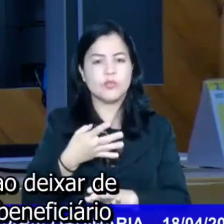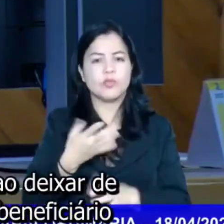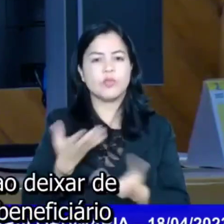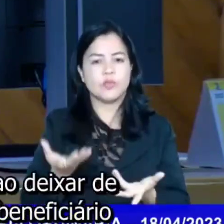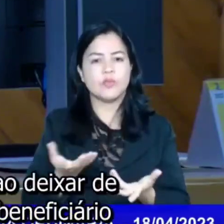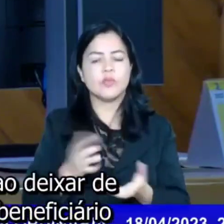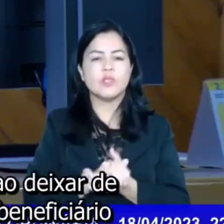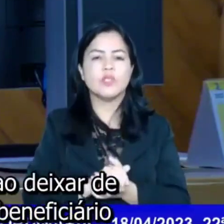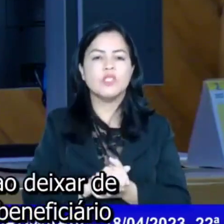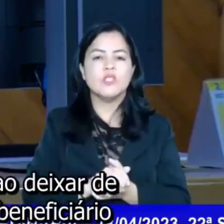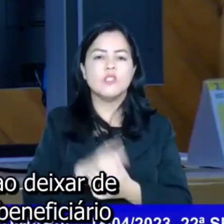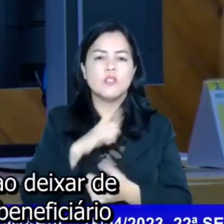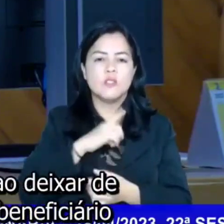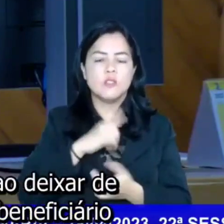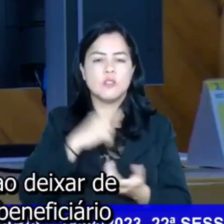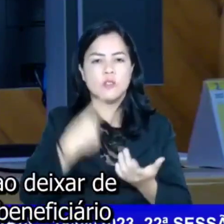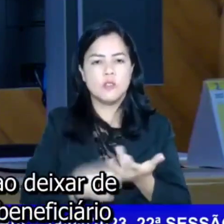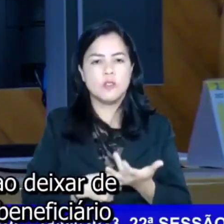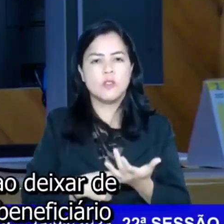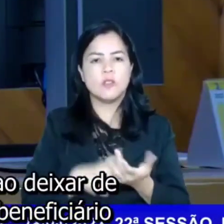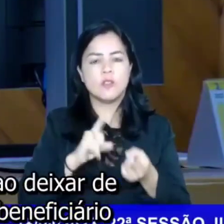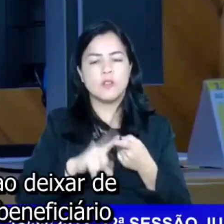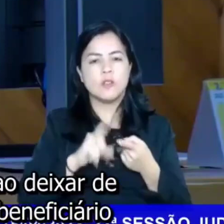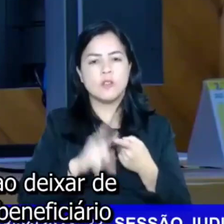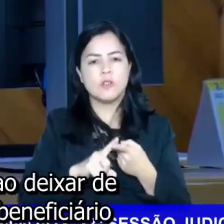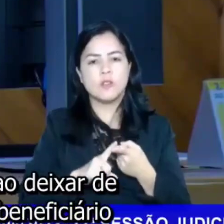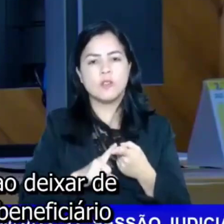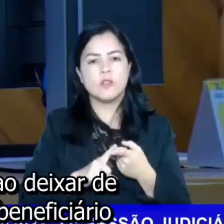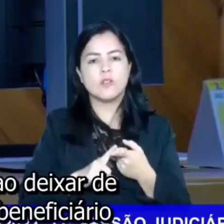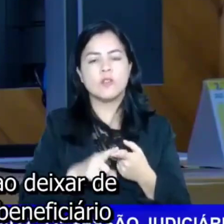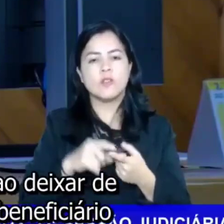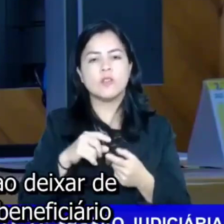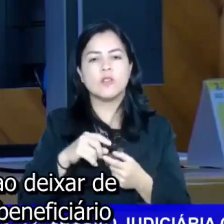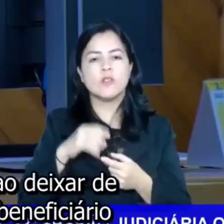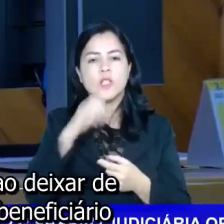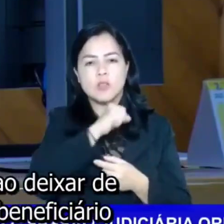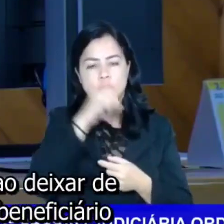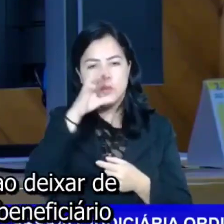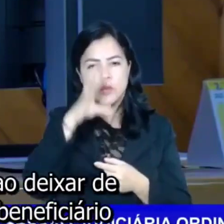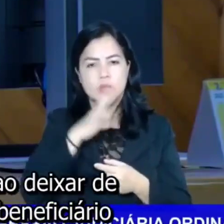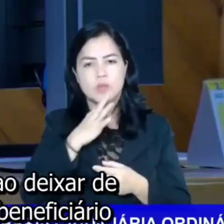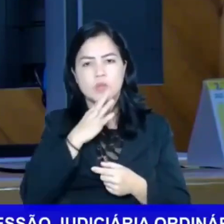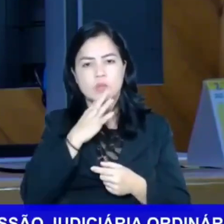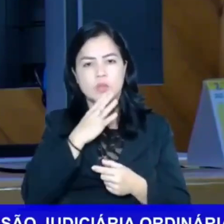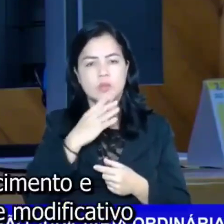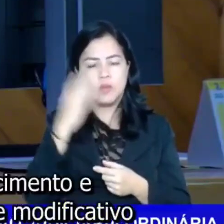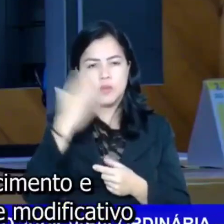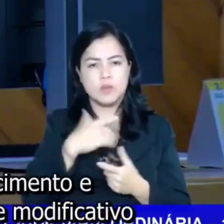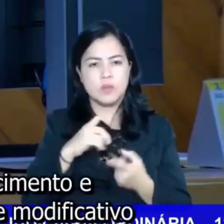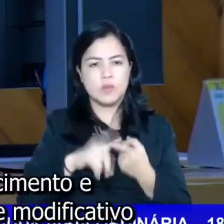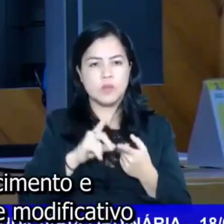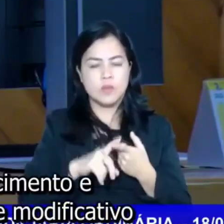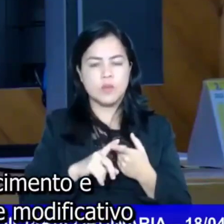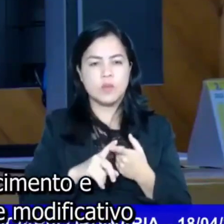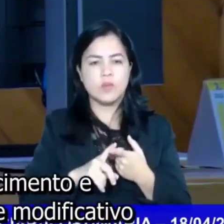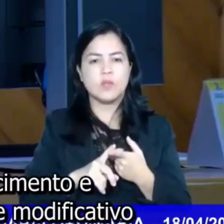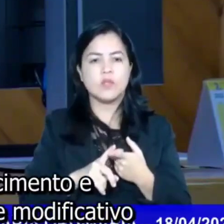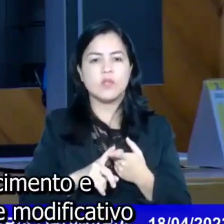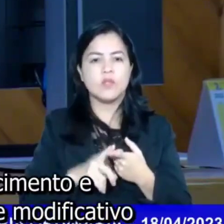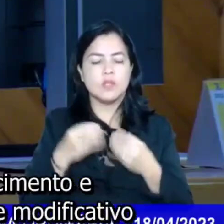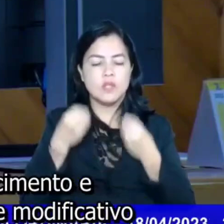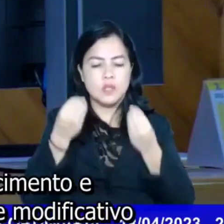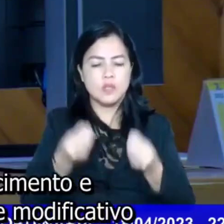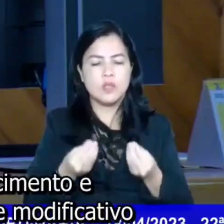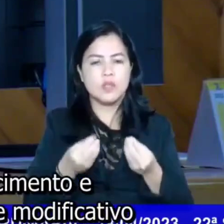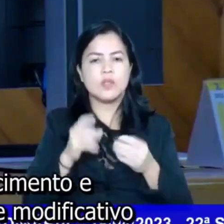também que houve omissão do acordo ao deixar de apontar o prévio conhecimento ou participação do beneficiário a que título se deu o